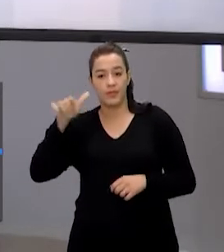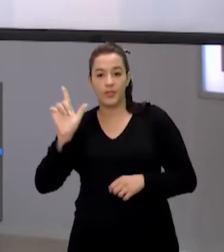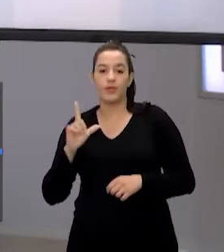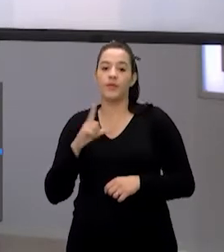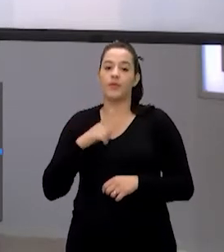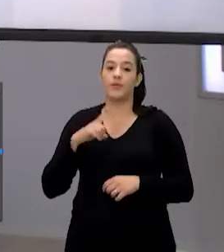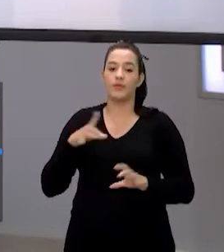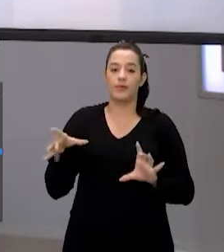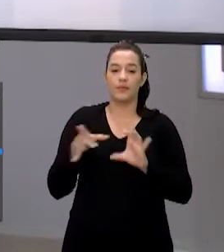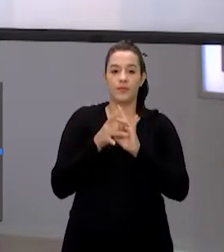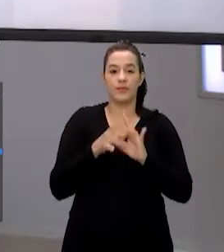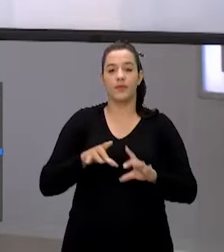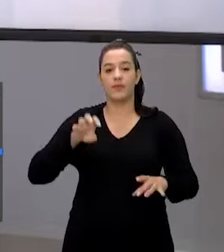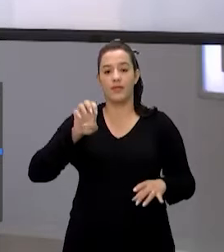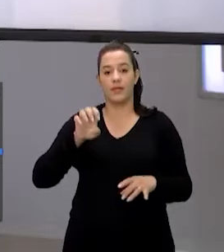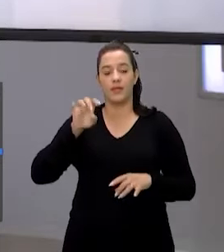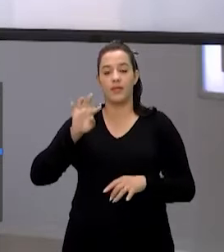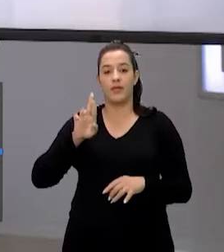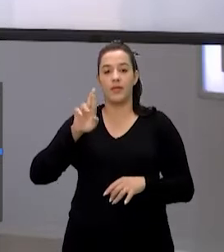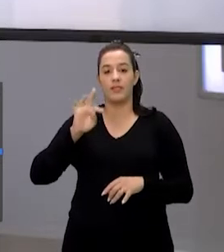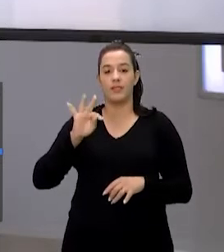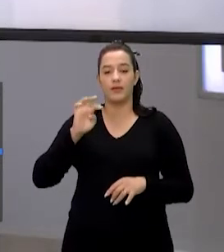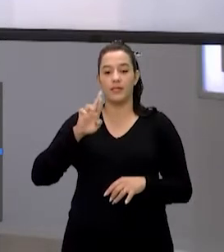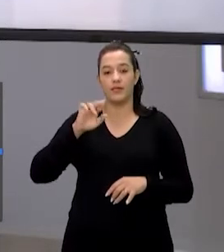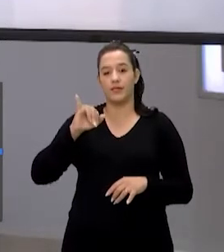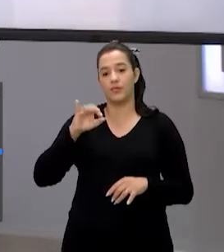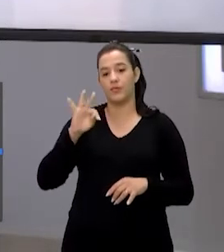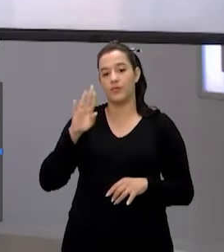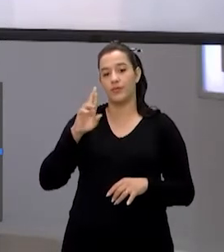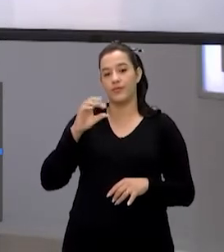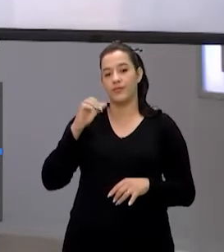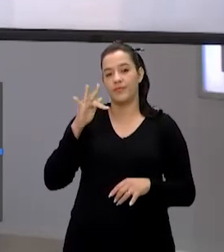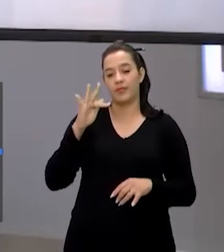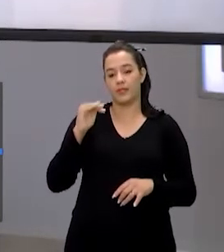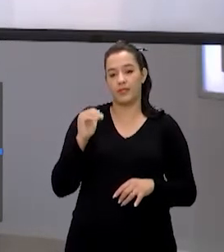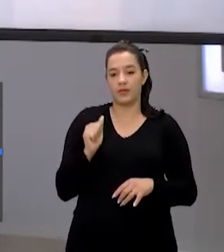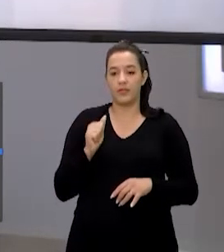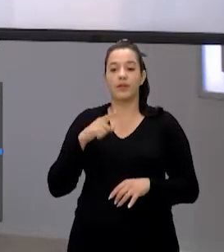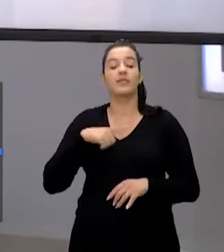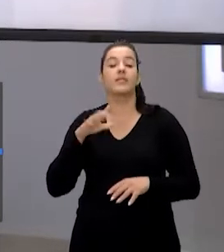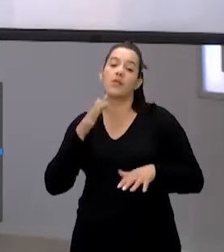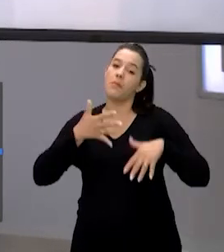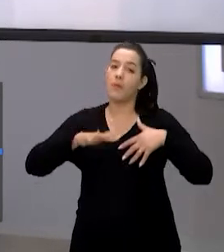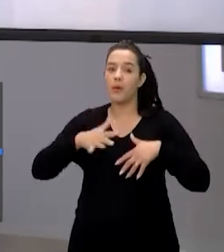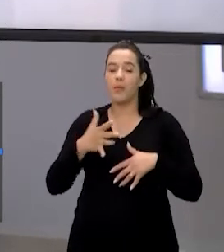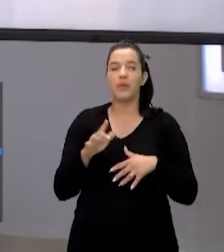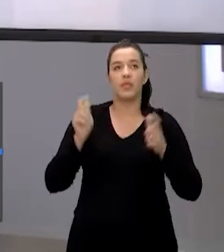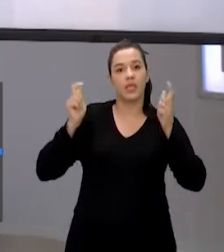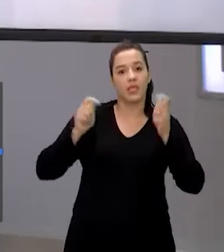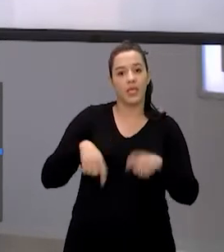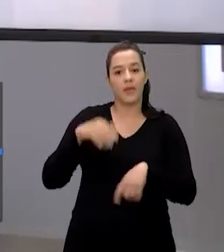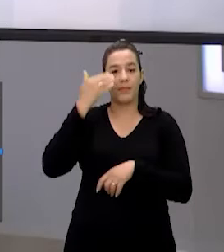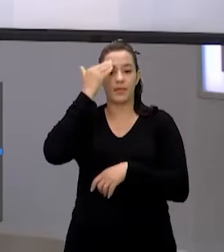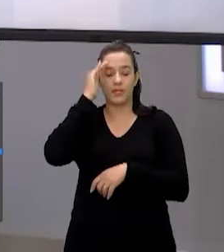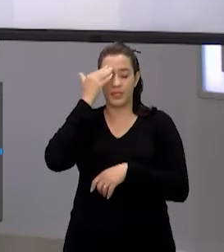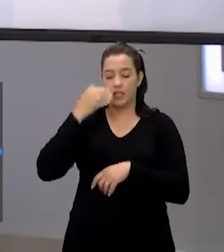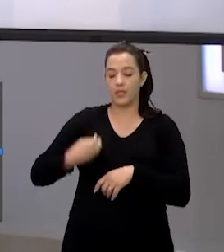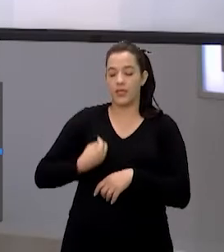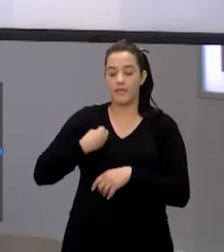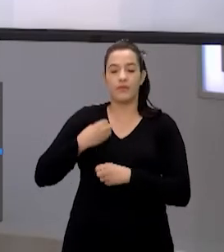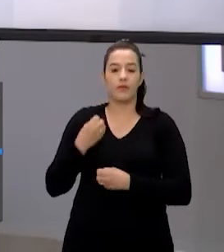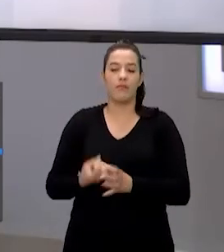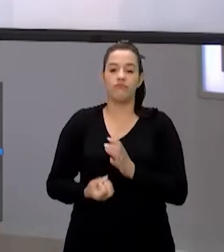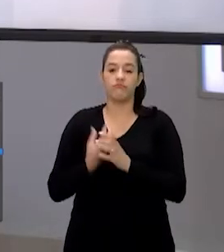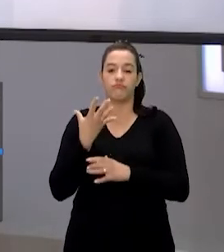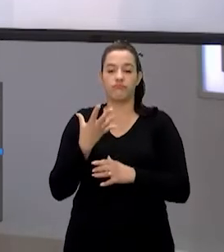de teoria heterotrófica, essas então seriam as supostas teorias da origem da